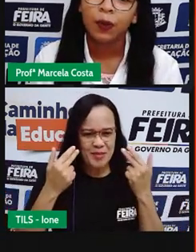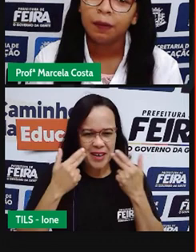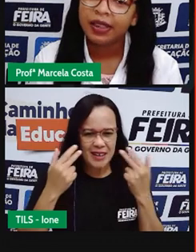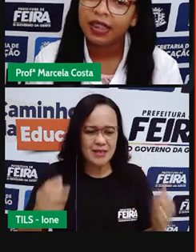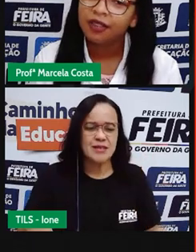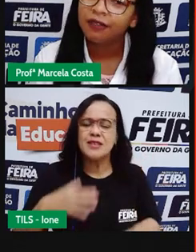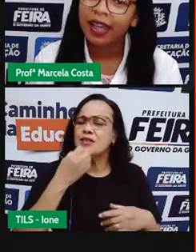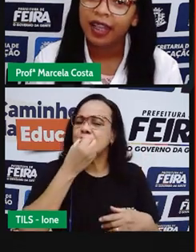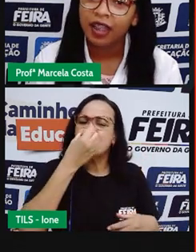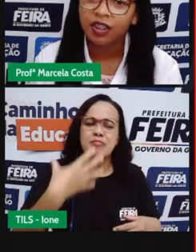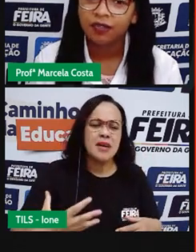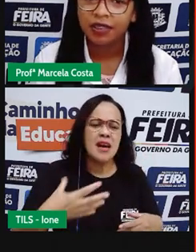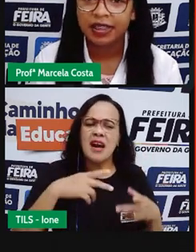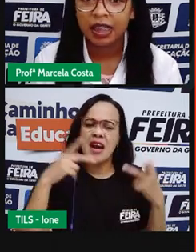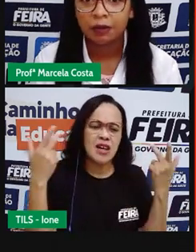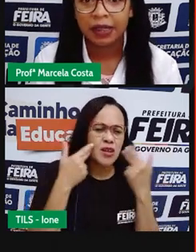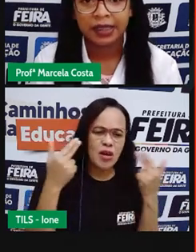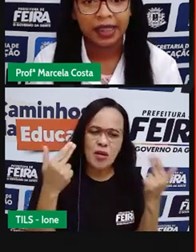Tudo bem ser diferente.